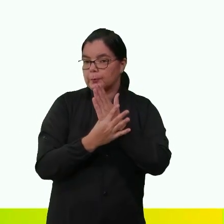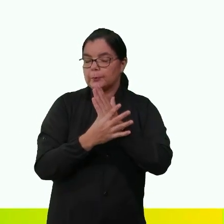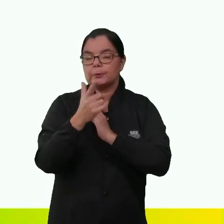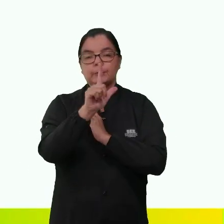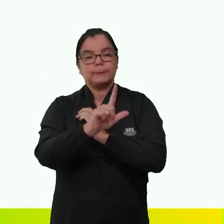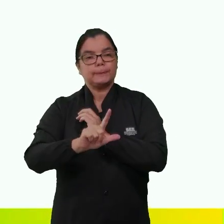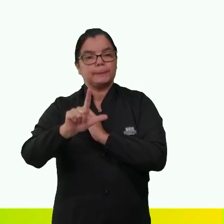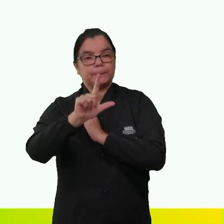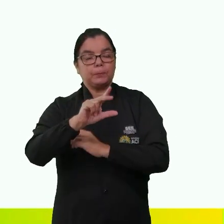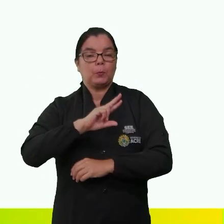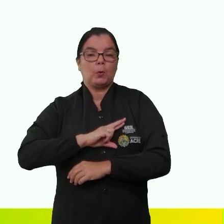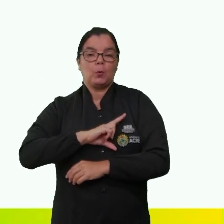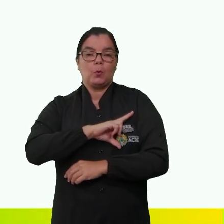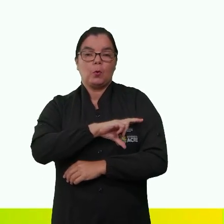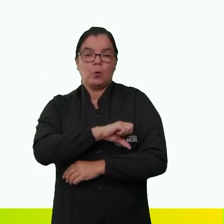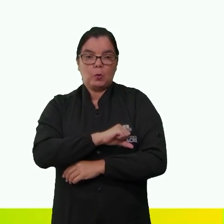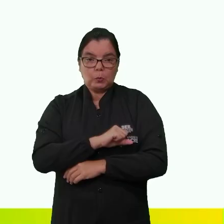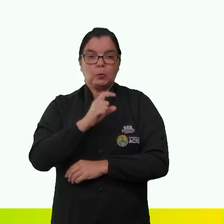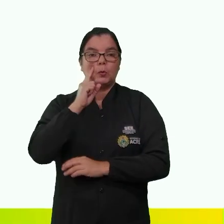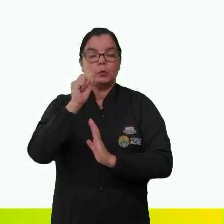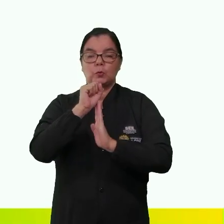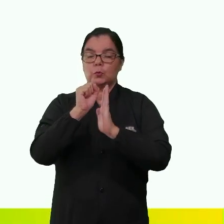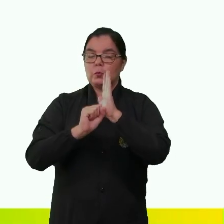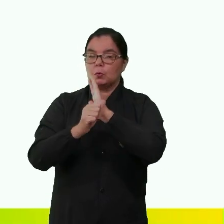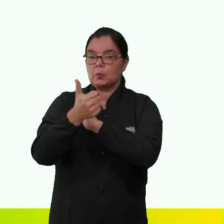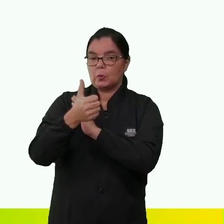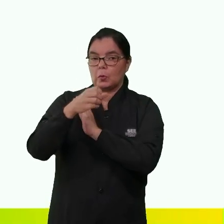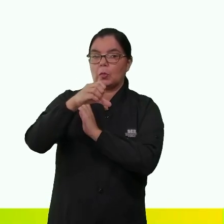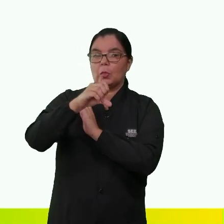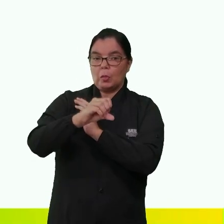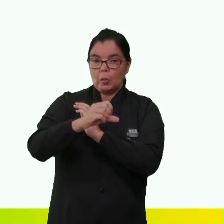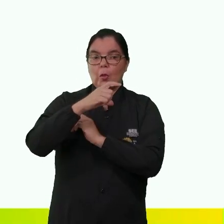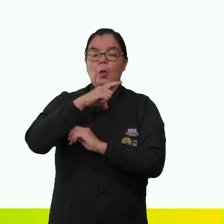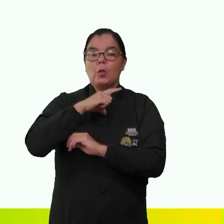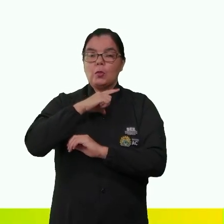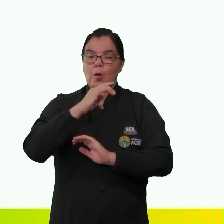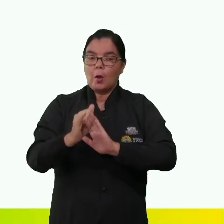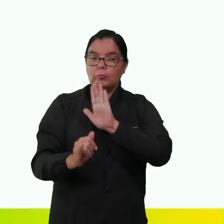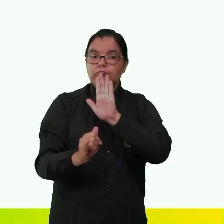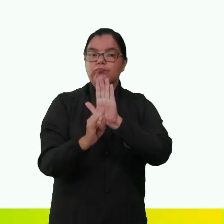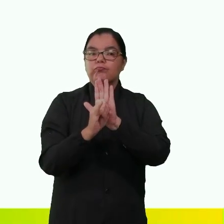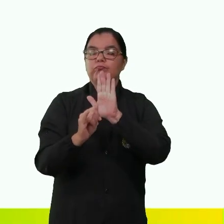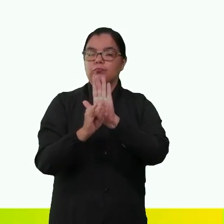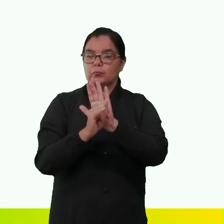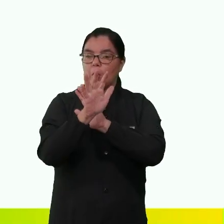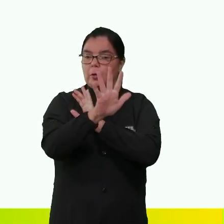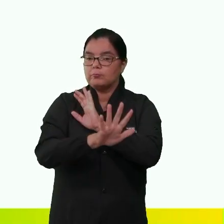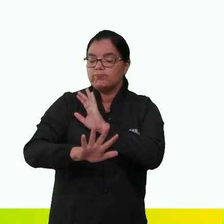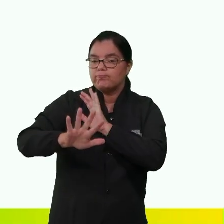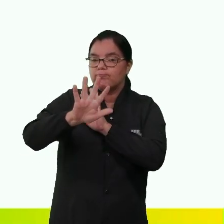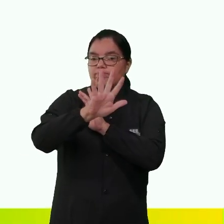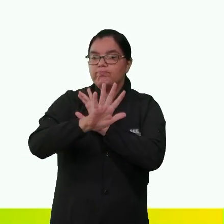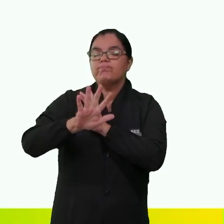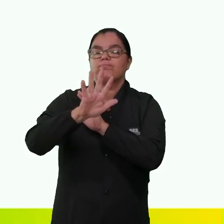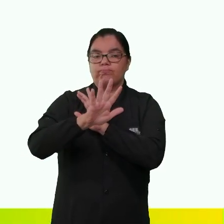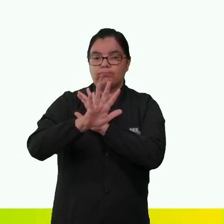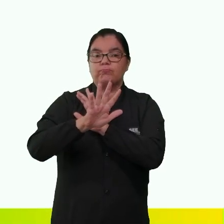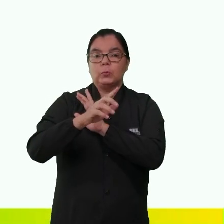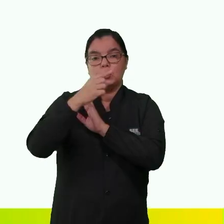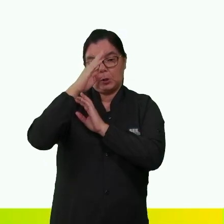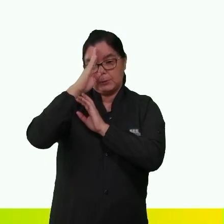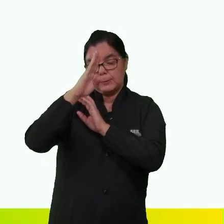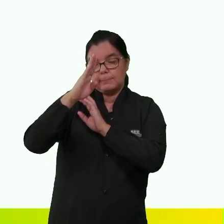Então, o romantismo, ele é aí do século XIX, então eu tenho a busca pela identidade nacional, uma das